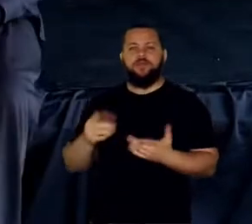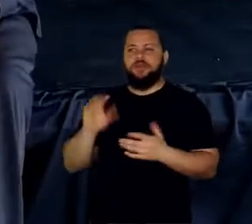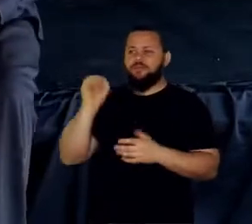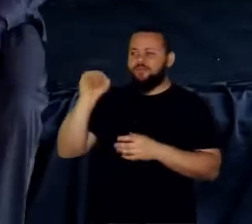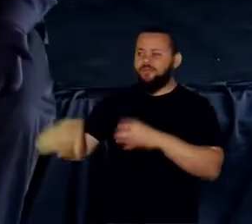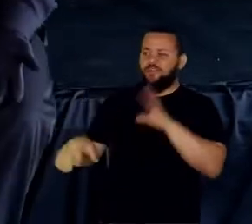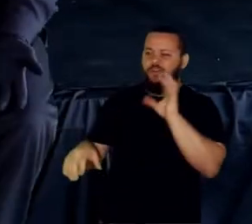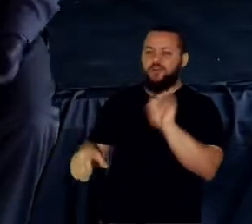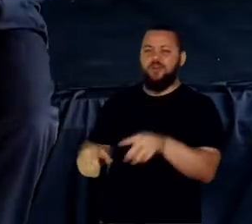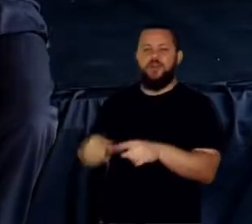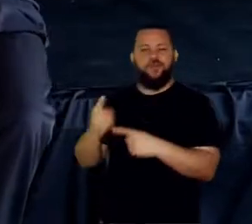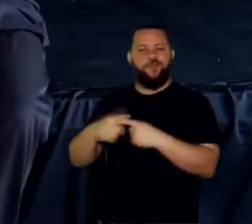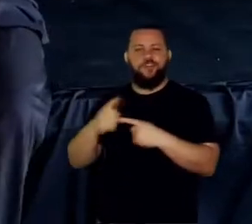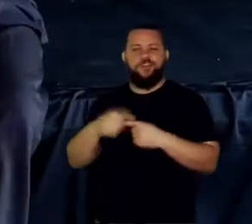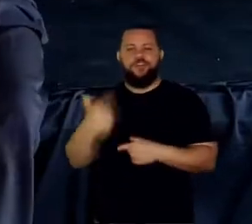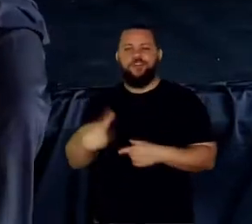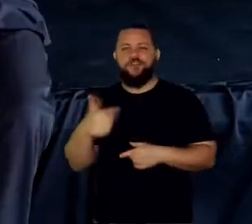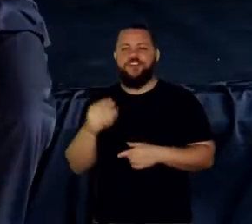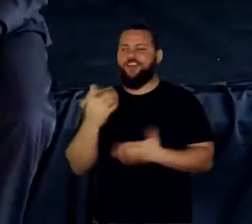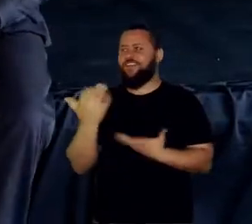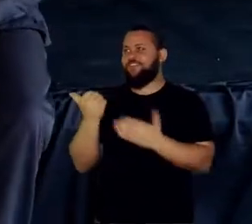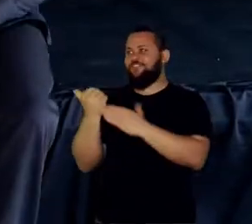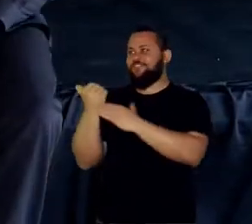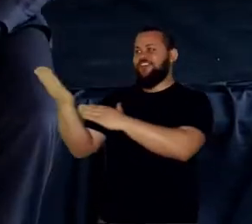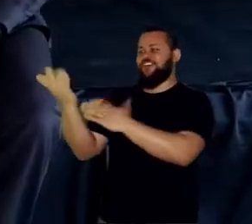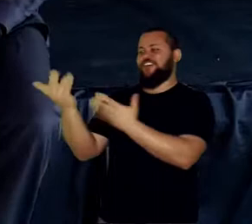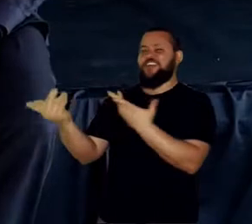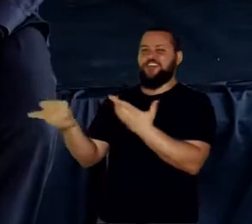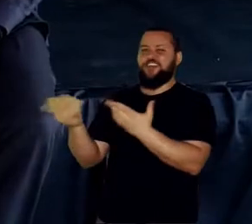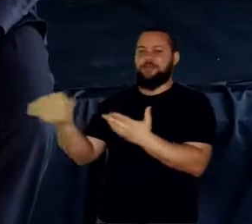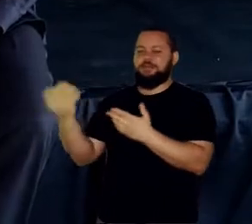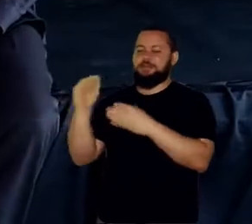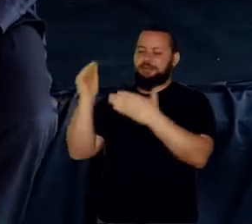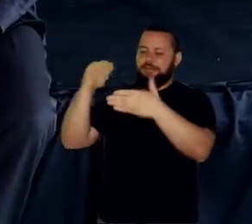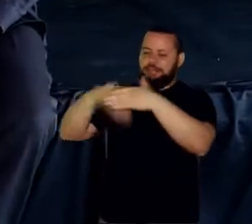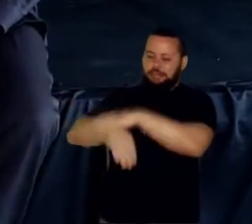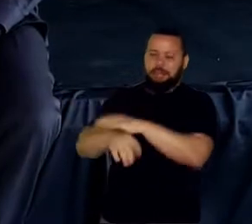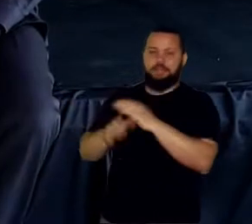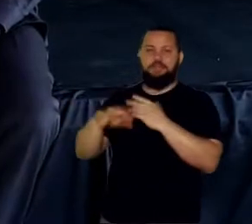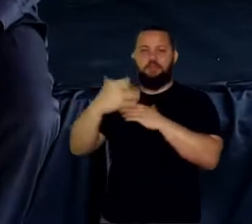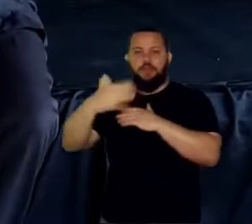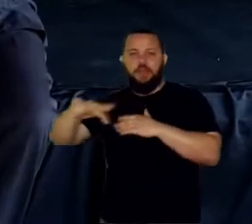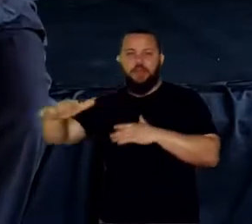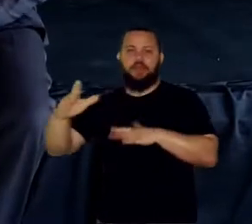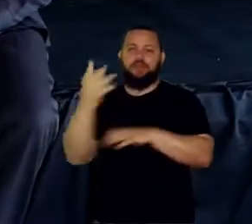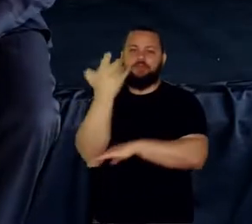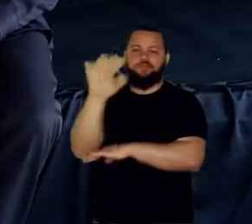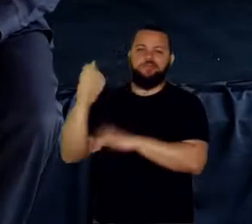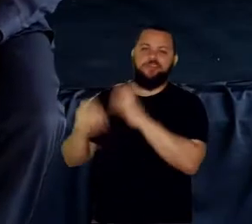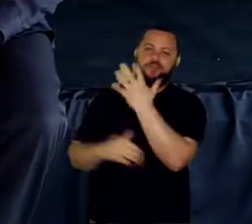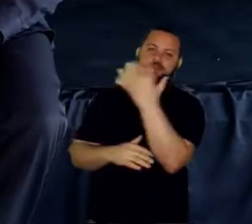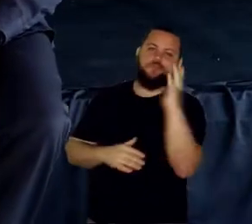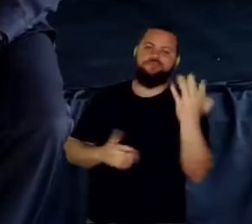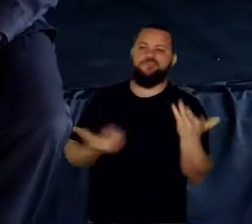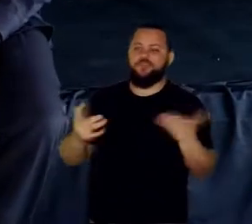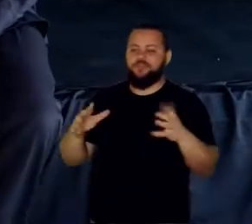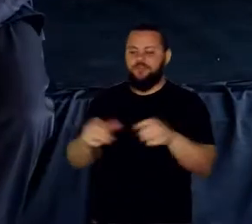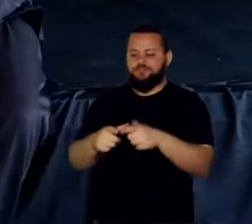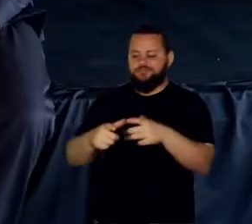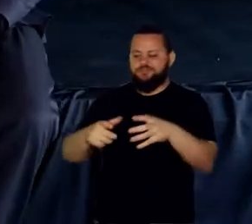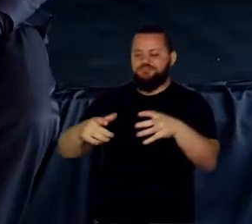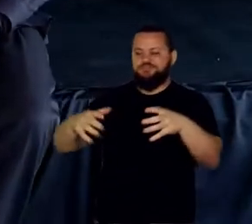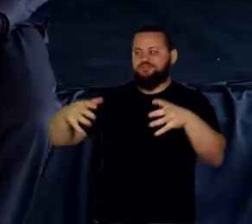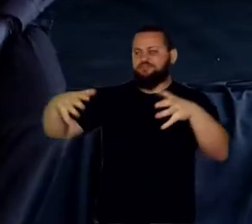Porque a gente não tem como jogar para fora, né? Exatamente. Fica tudo no, né, acumulado. Então é